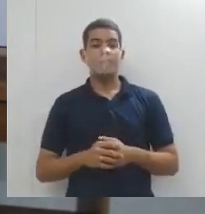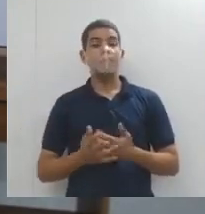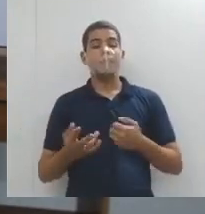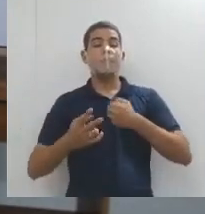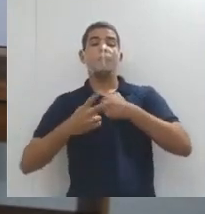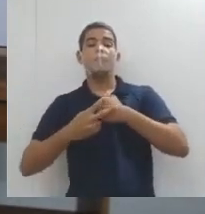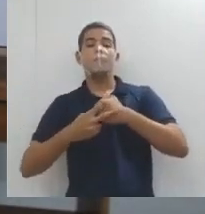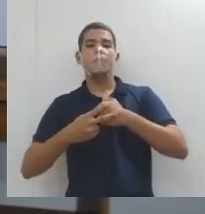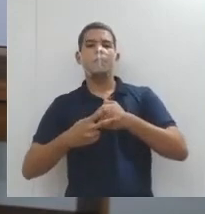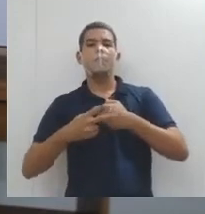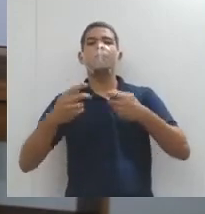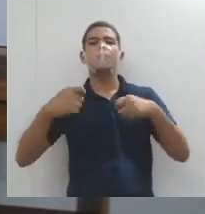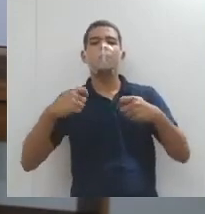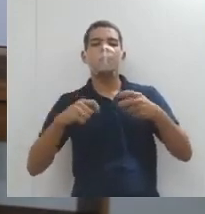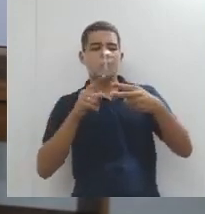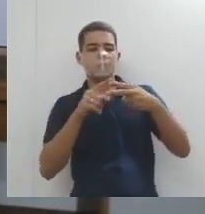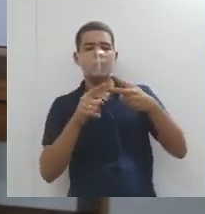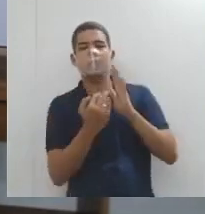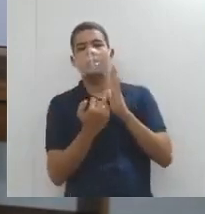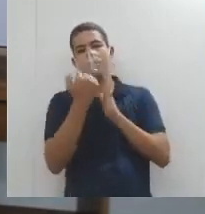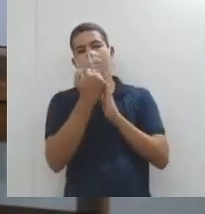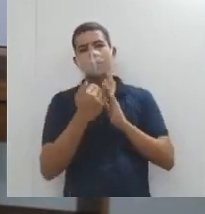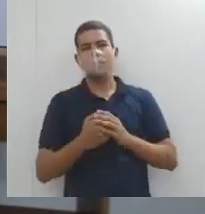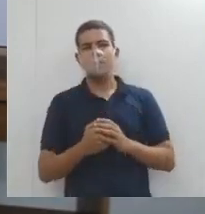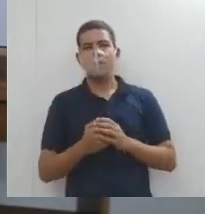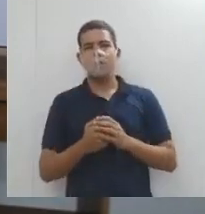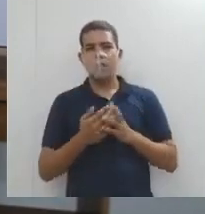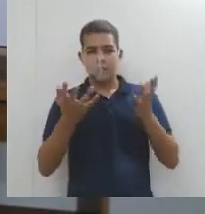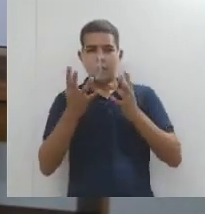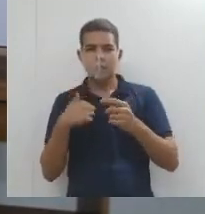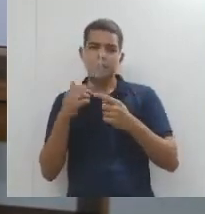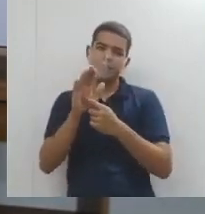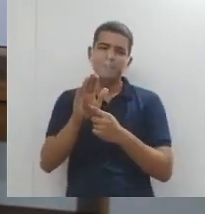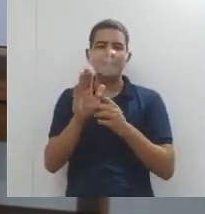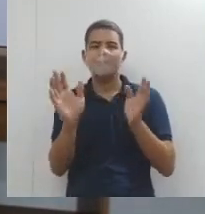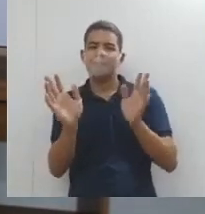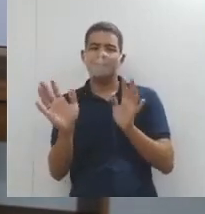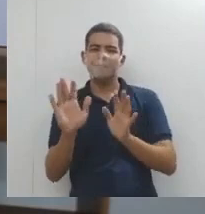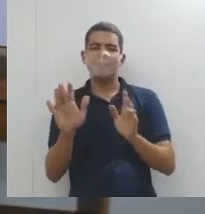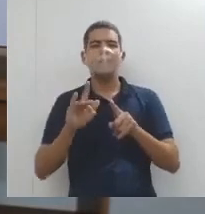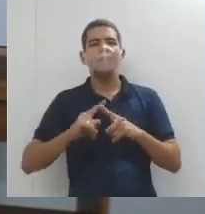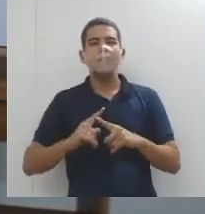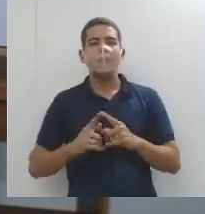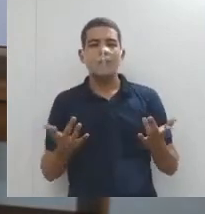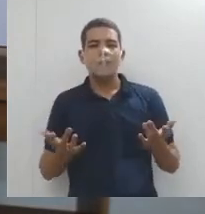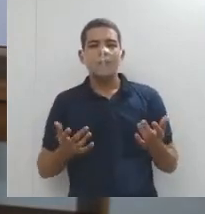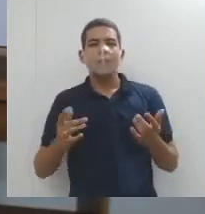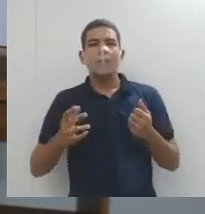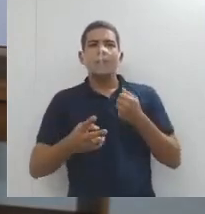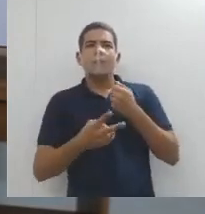precisa de dois complementos para ter o seu sentido completo. E eu não trouxe agora, por quê? Porque esses verbos